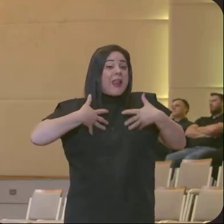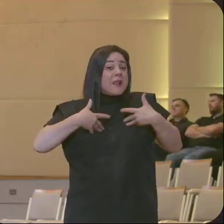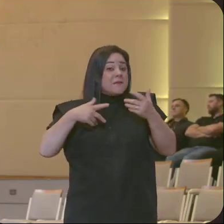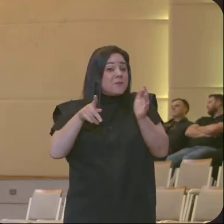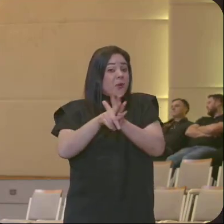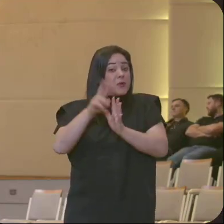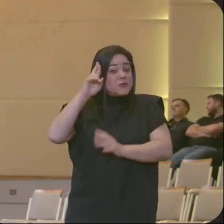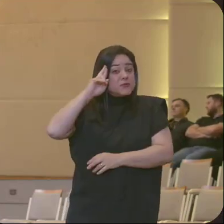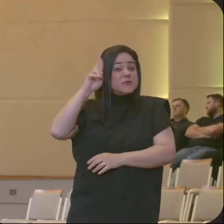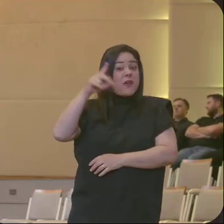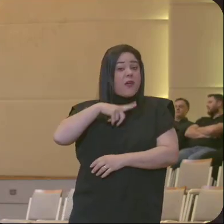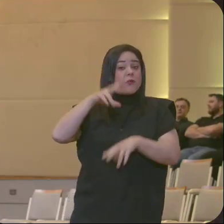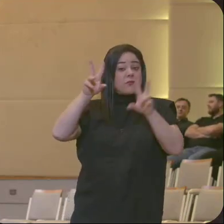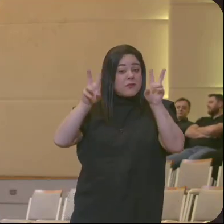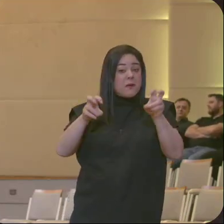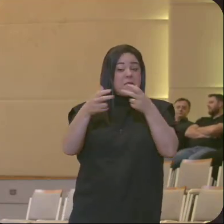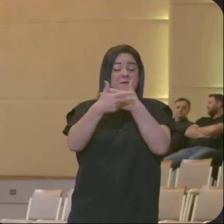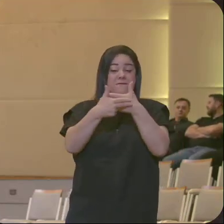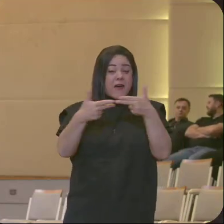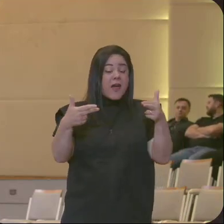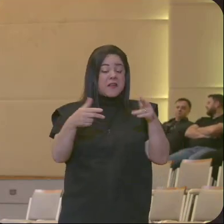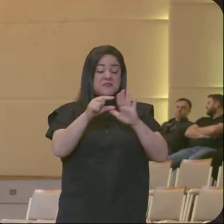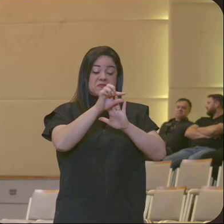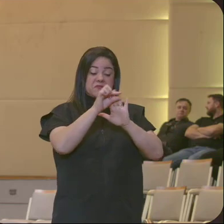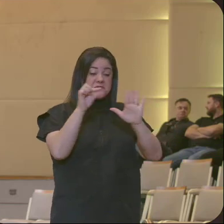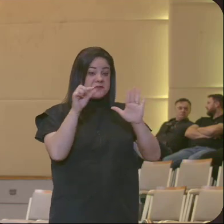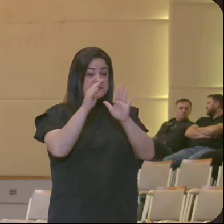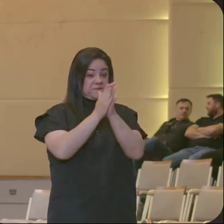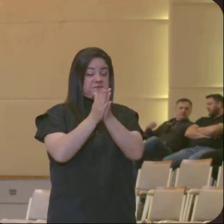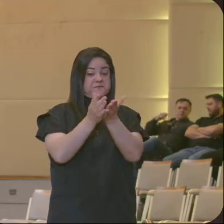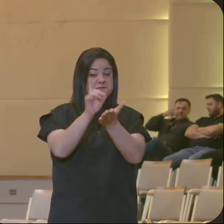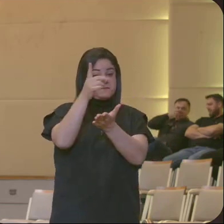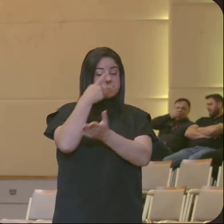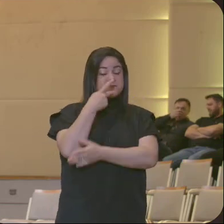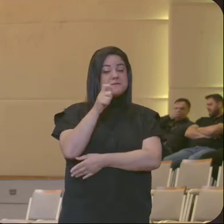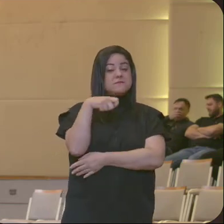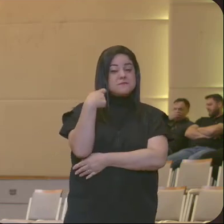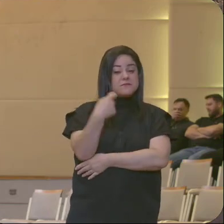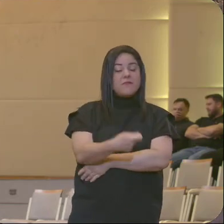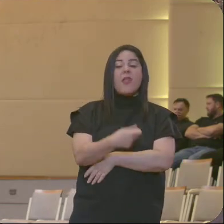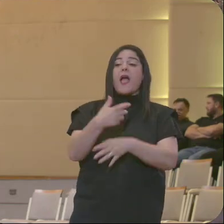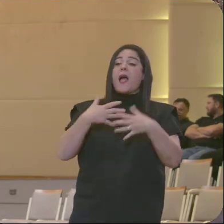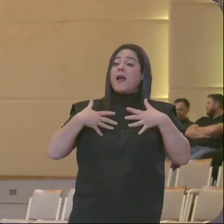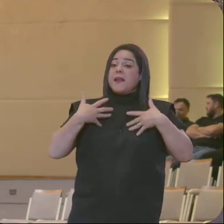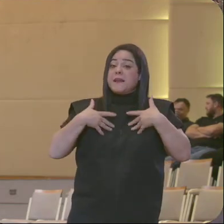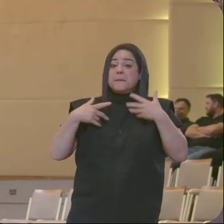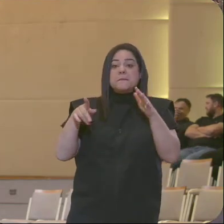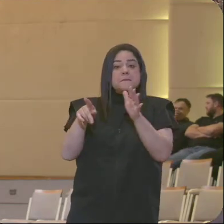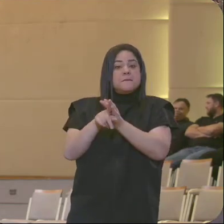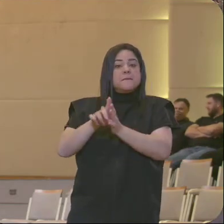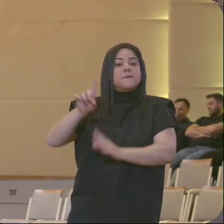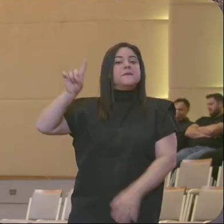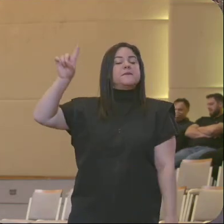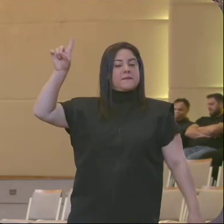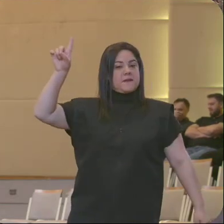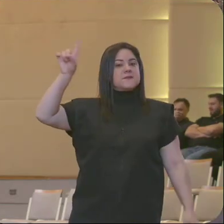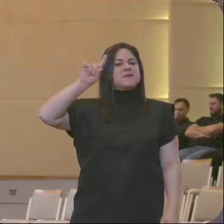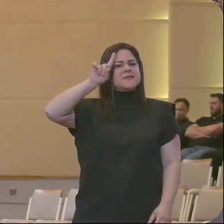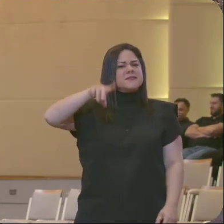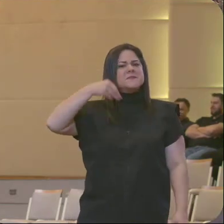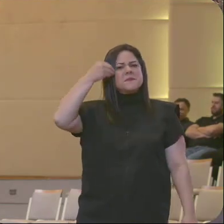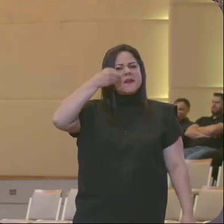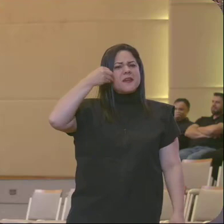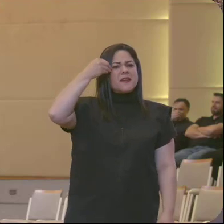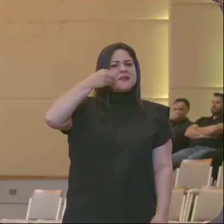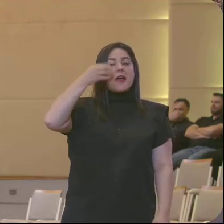um tema presente em várias passagens da Bíblia. Ele refere-se à alegria que vem de Deus e é